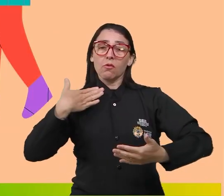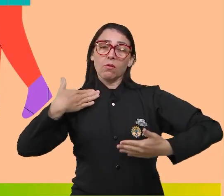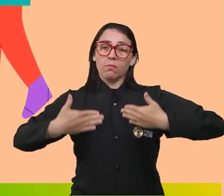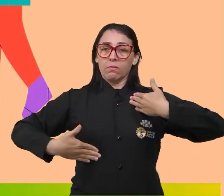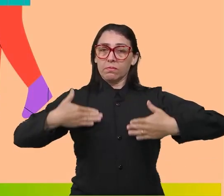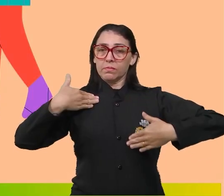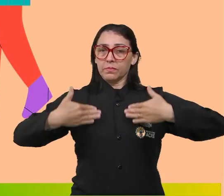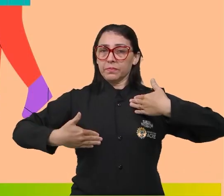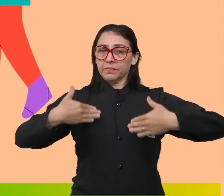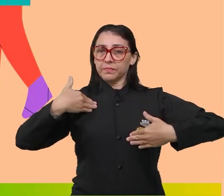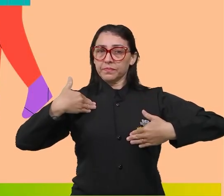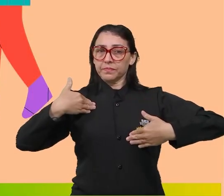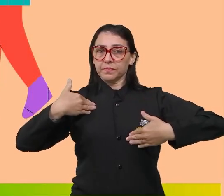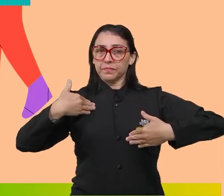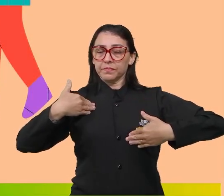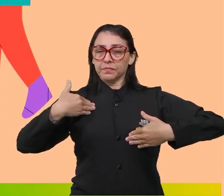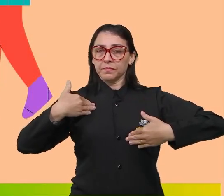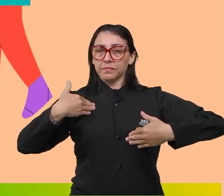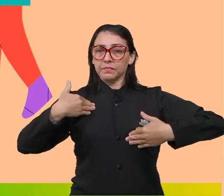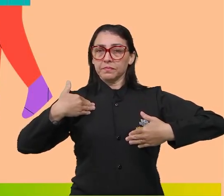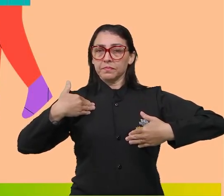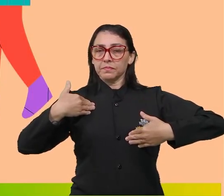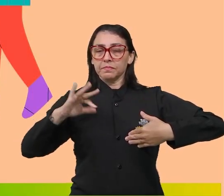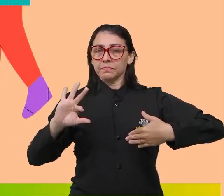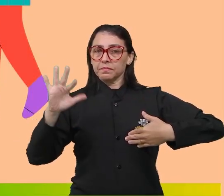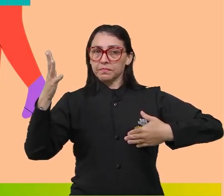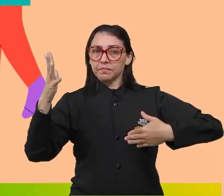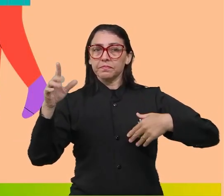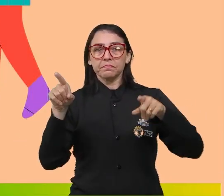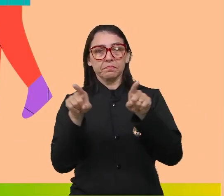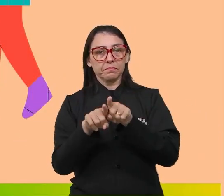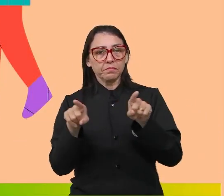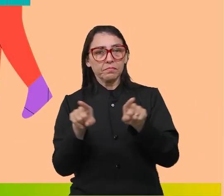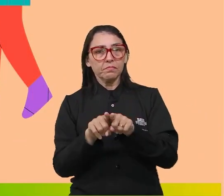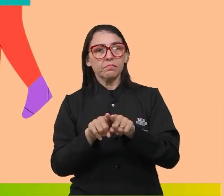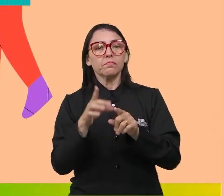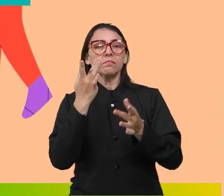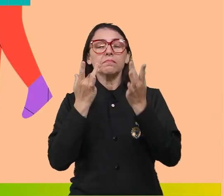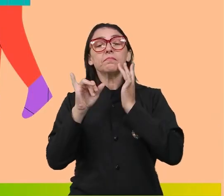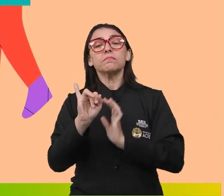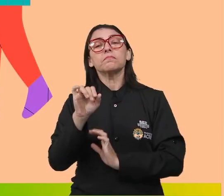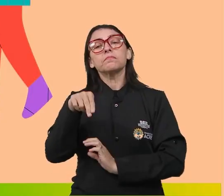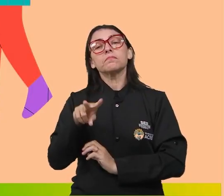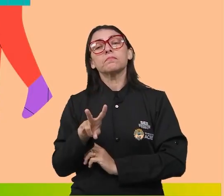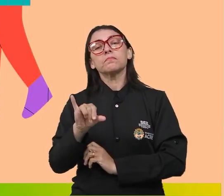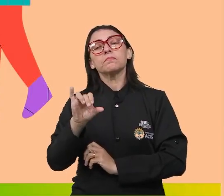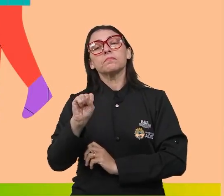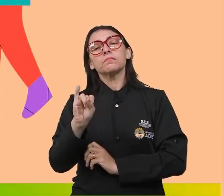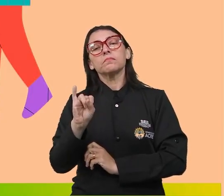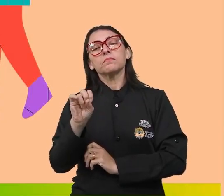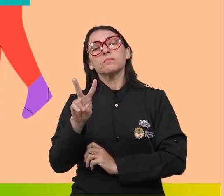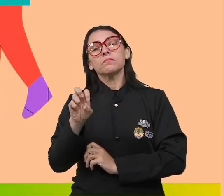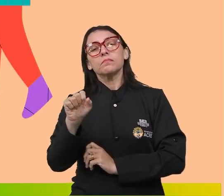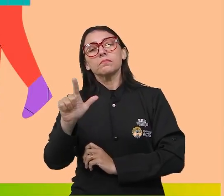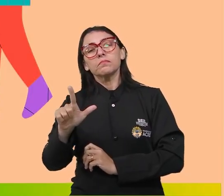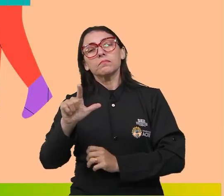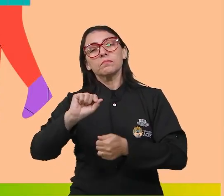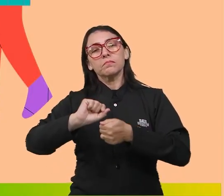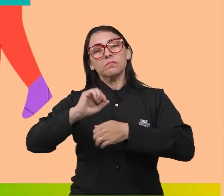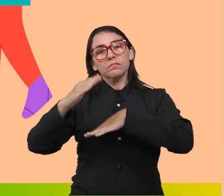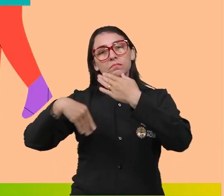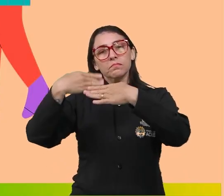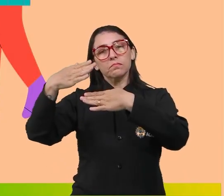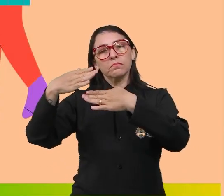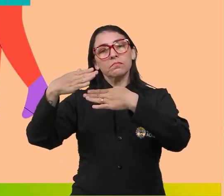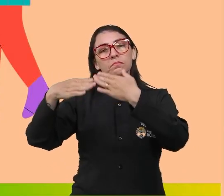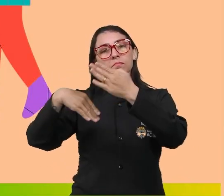corporalmente essa cena. Também tem o teatro do invisível, que foi mais desenvolvido em